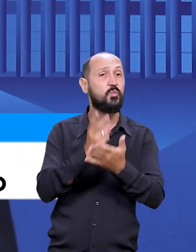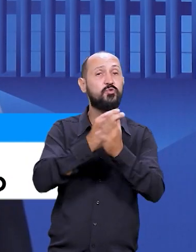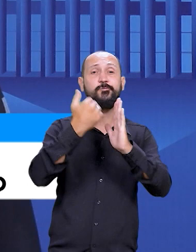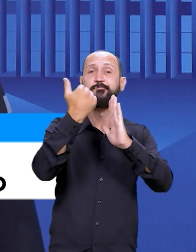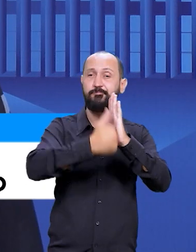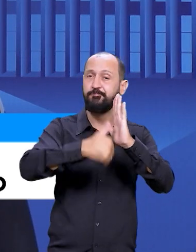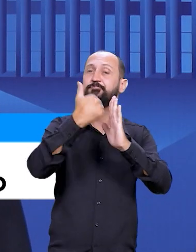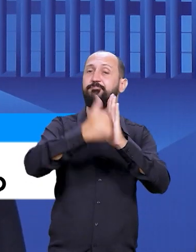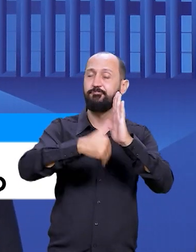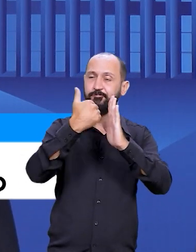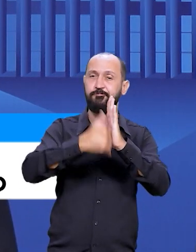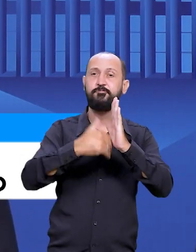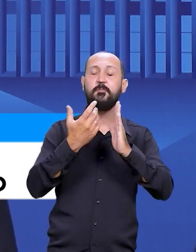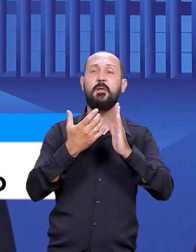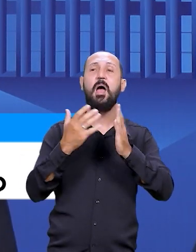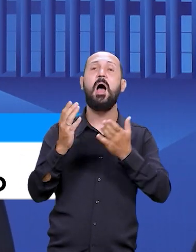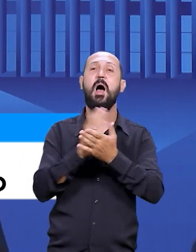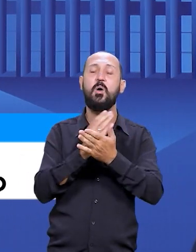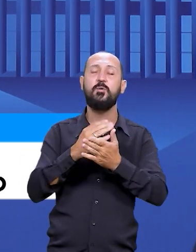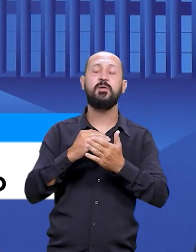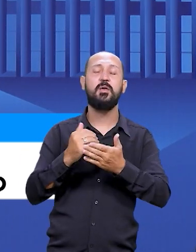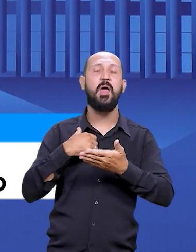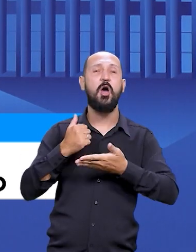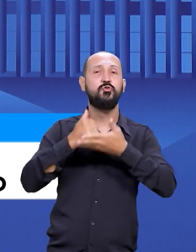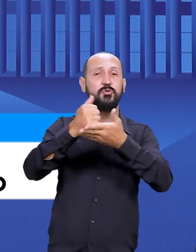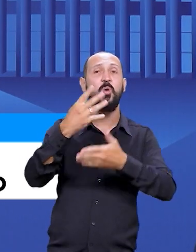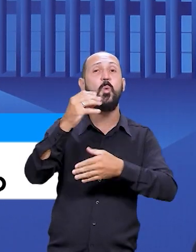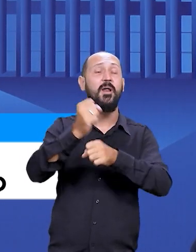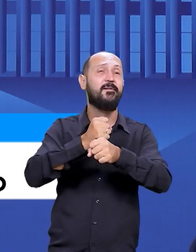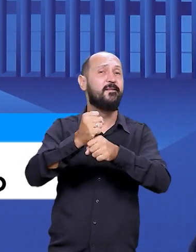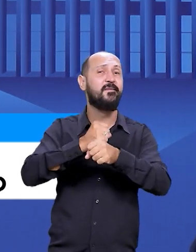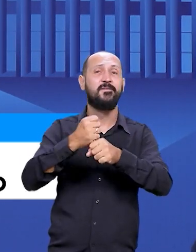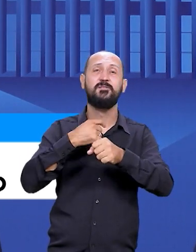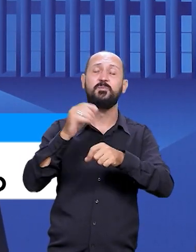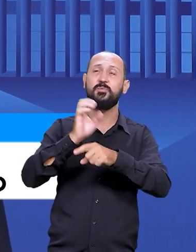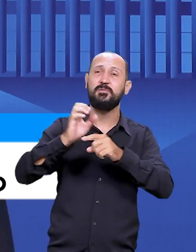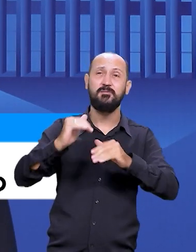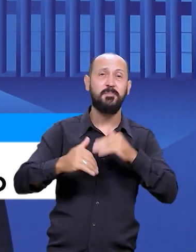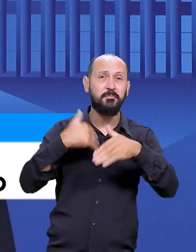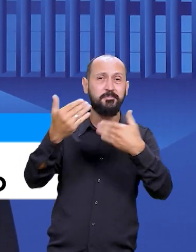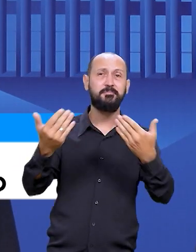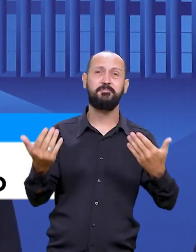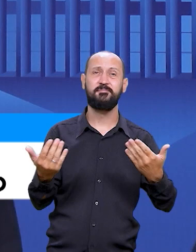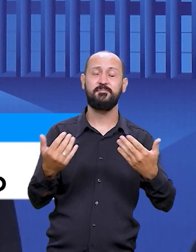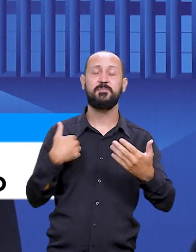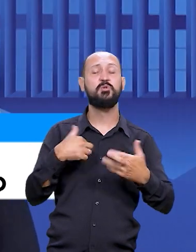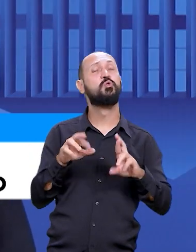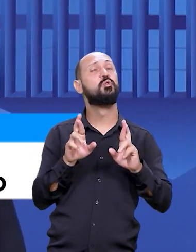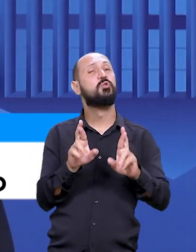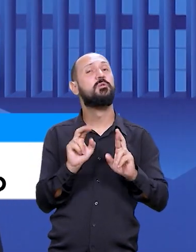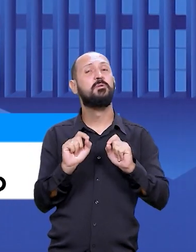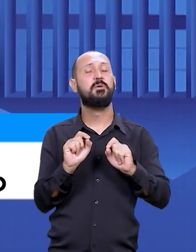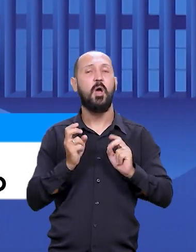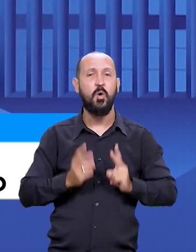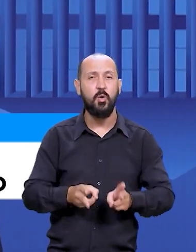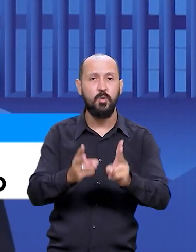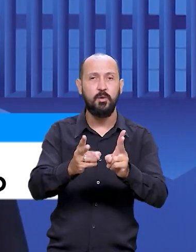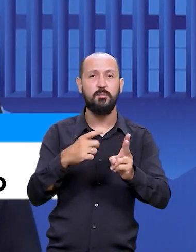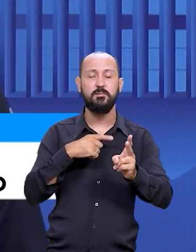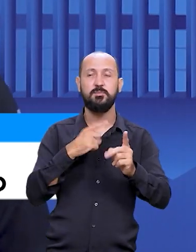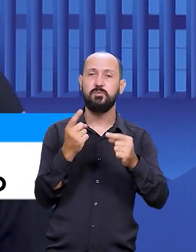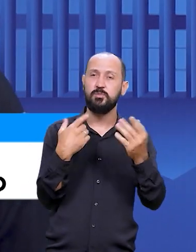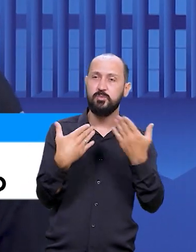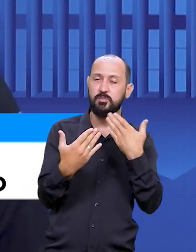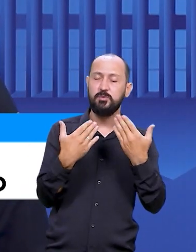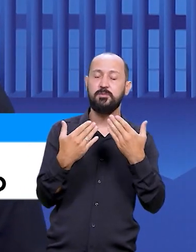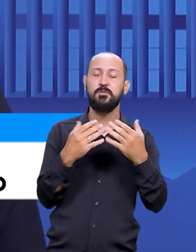há uma continuidade de cobrança, até mesmo de servidores que contribuíram mais de 40 anos para o crescimento do Estado. Nós estamos esperando